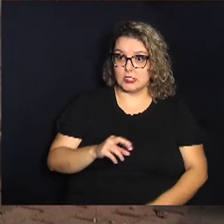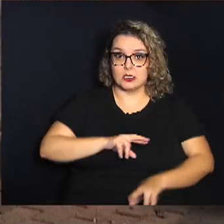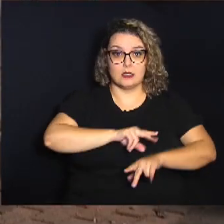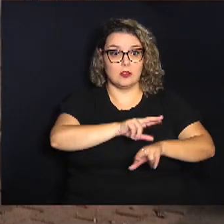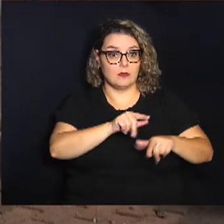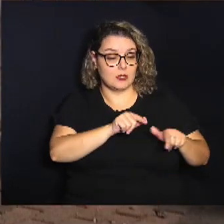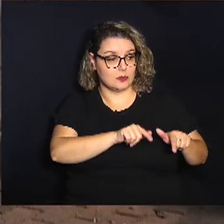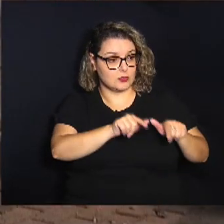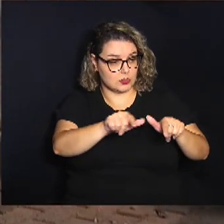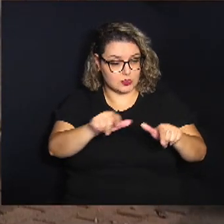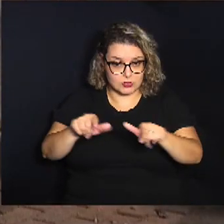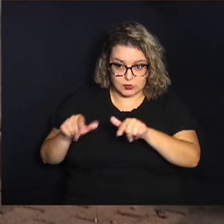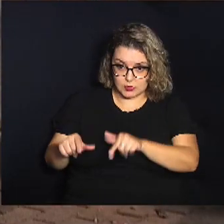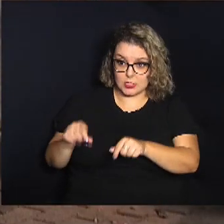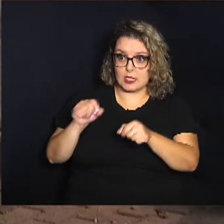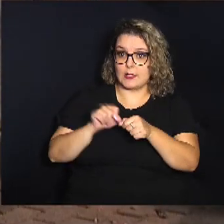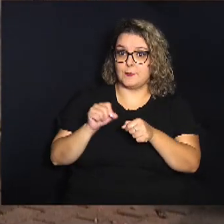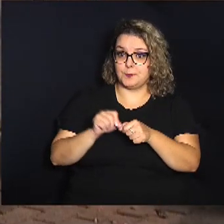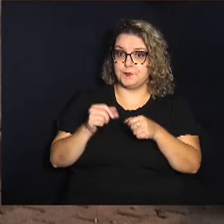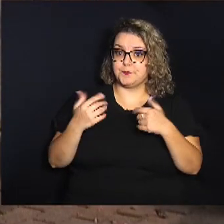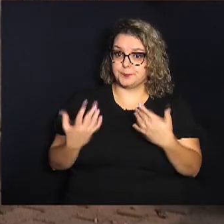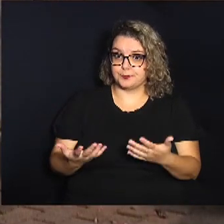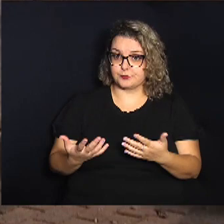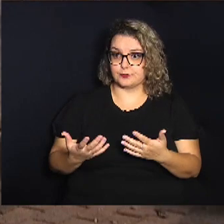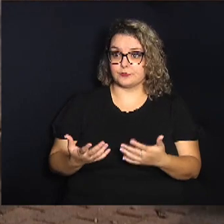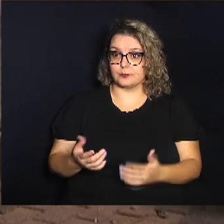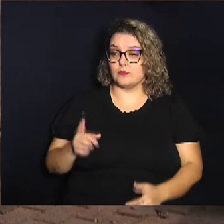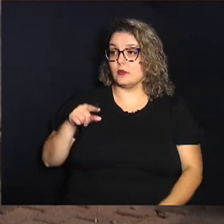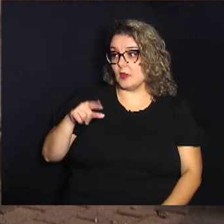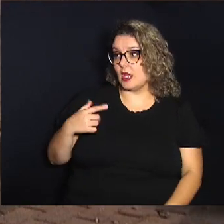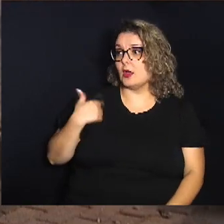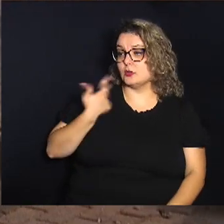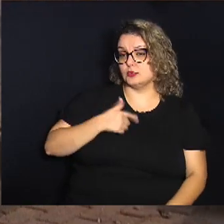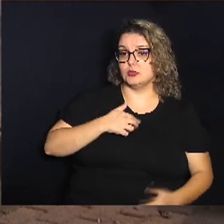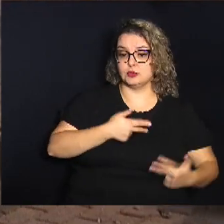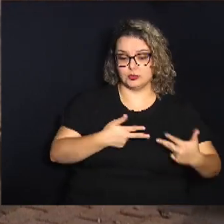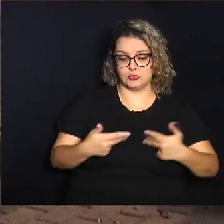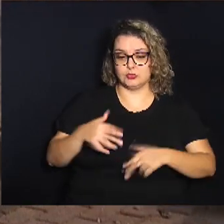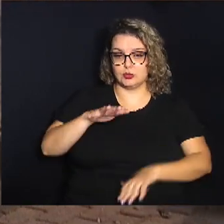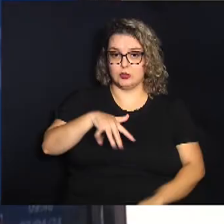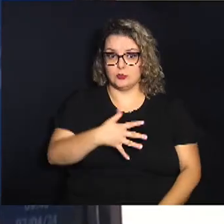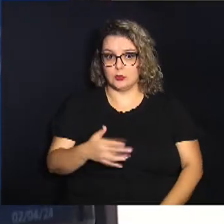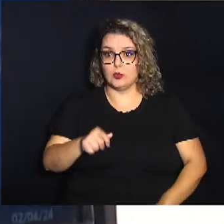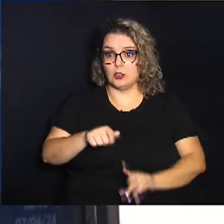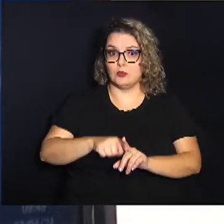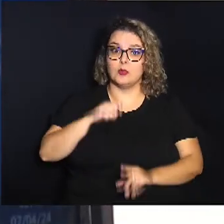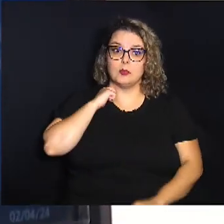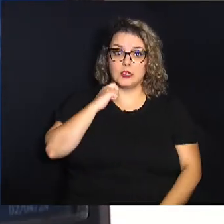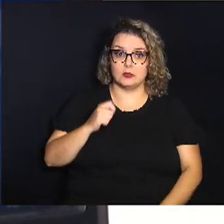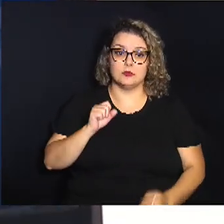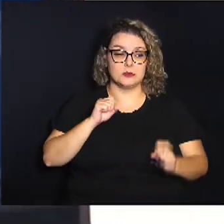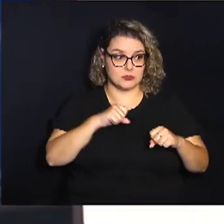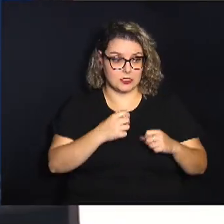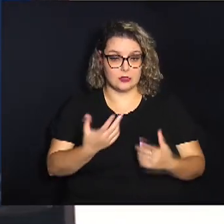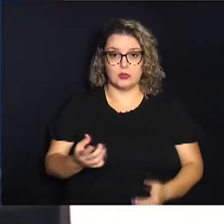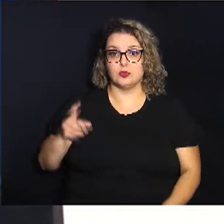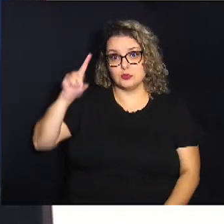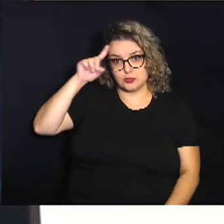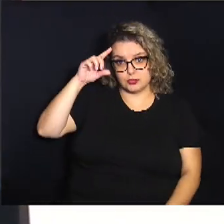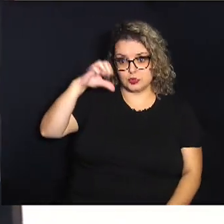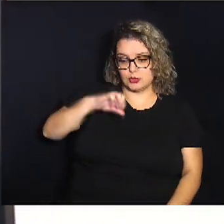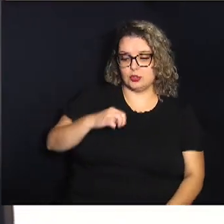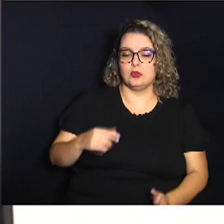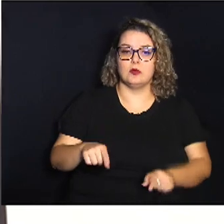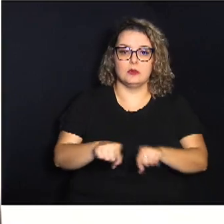locais aí que serão realizadas as ações o cronograma aí agora para o mês de abril nós estaremos no dia nove e